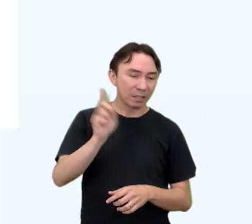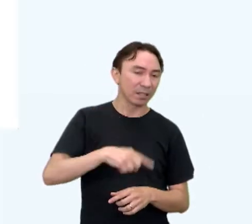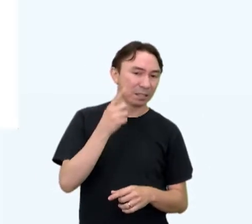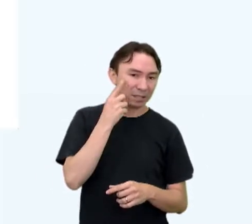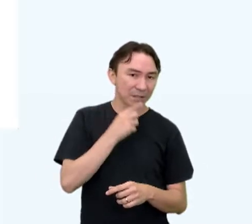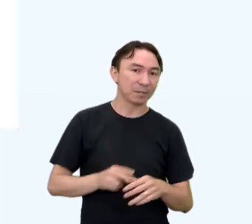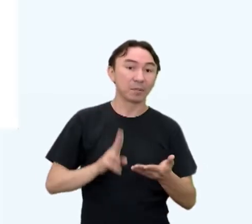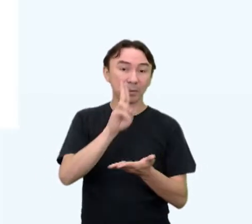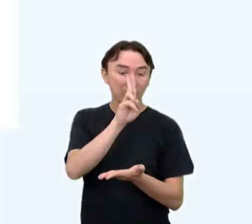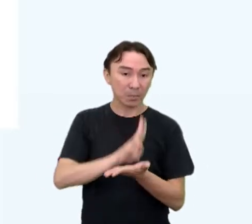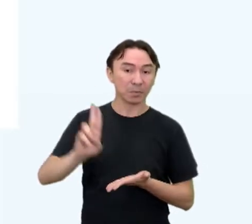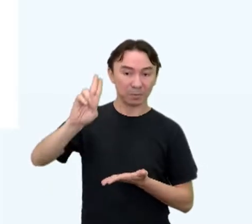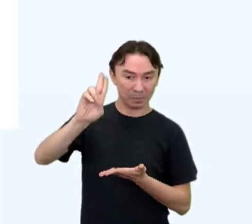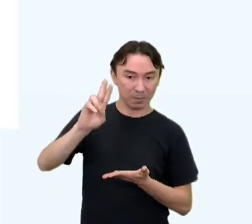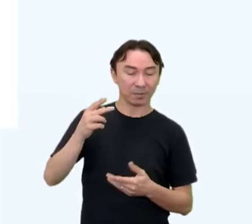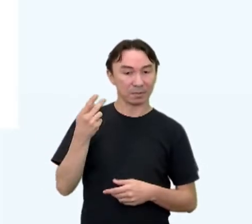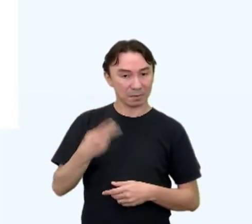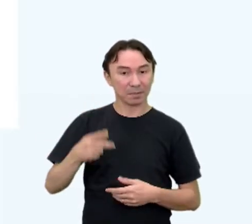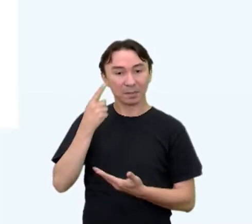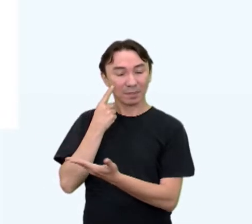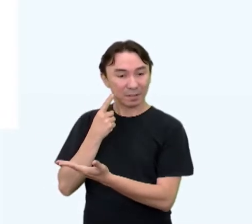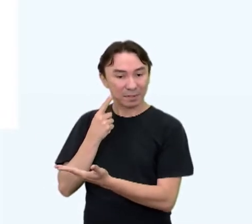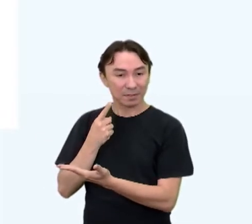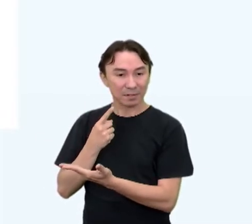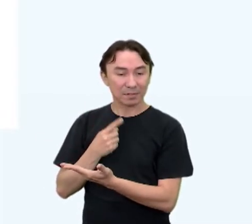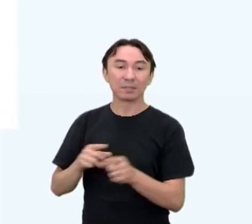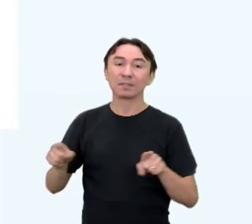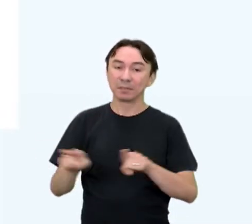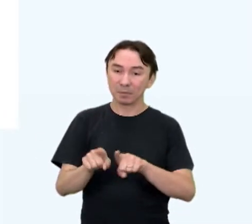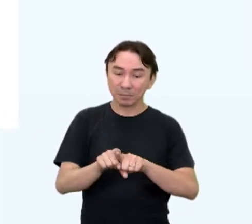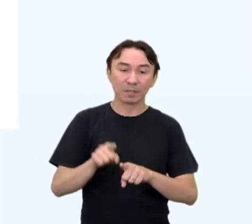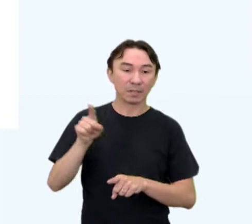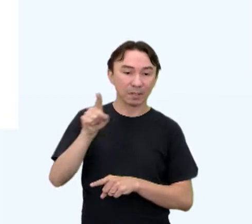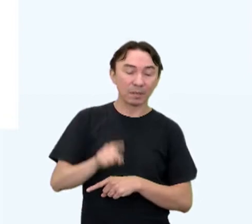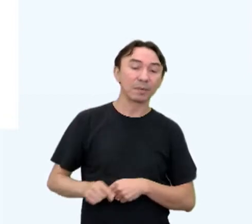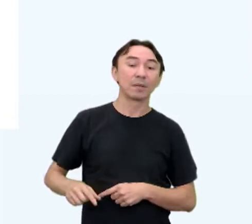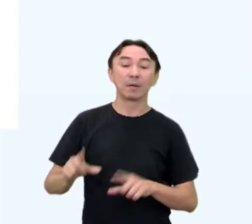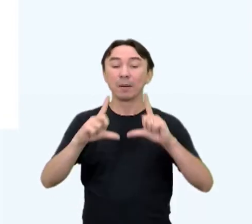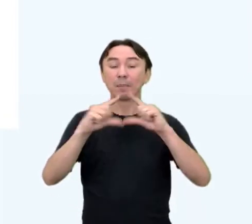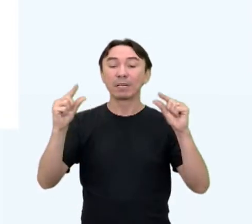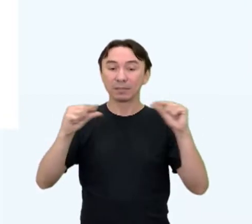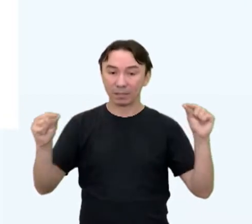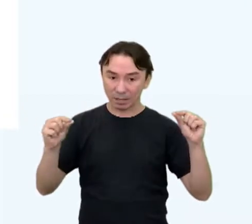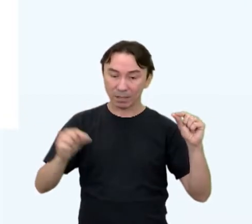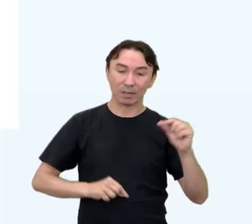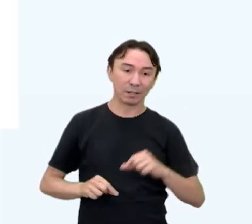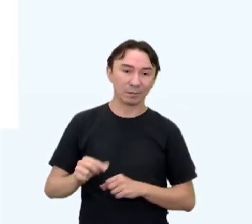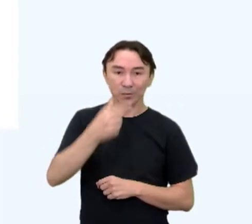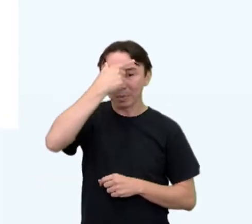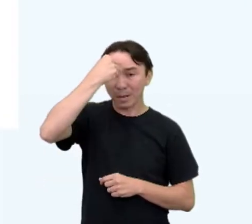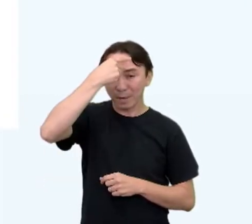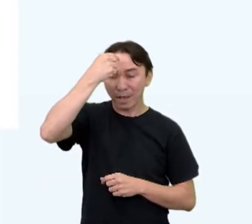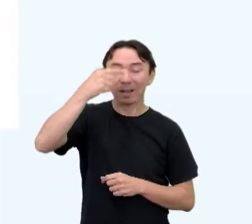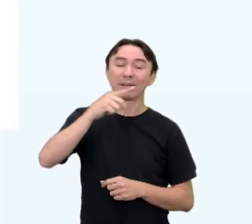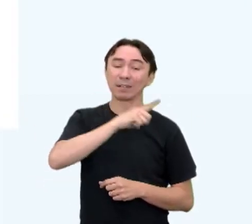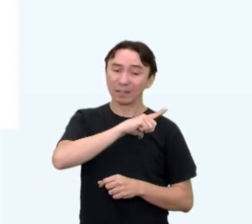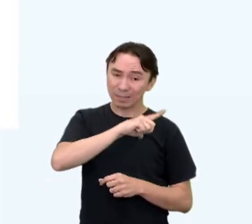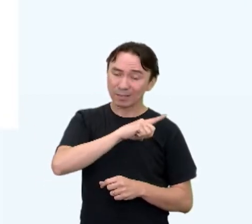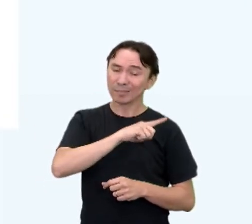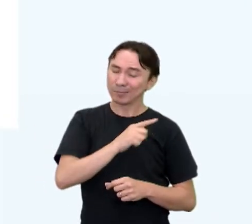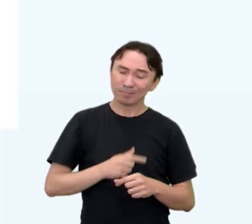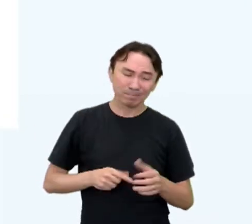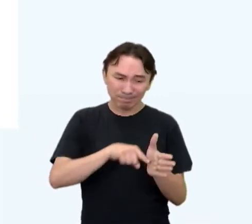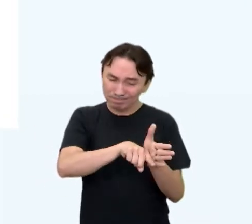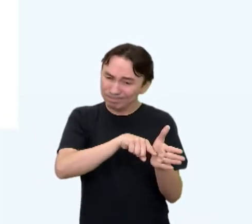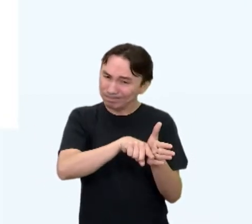Paulo e o Observatório Sismológico da Universidade de Brasília estão entre os principais centros de pesquisa da área no